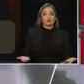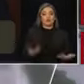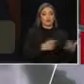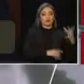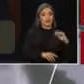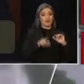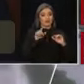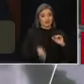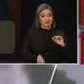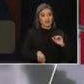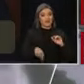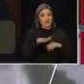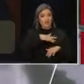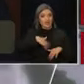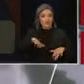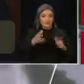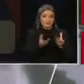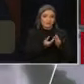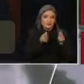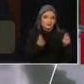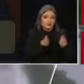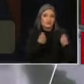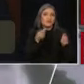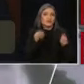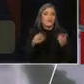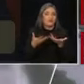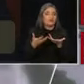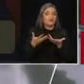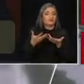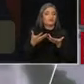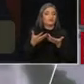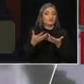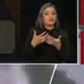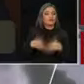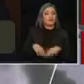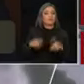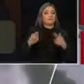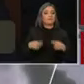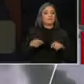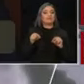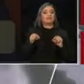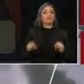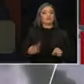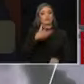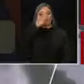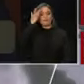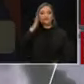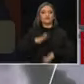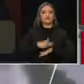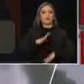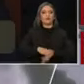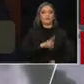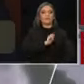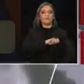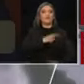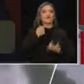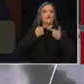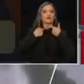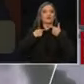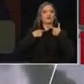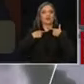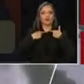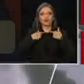elemento subjetivo, a sua consumação reclama ânimos doloso. A vontade na definição de